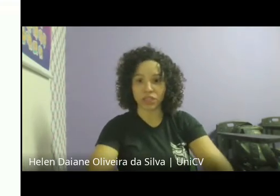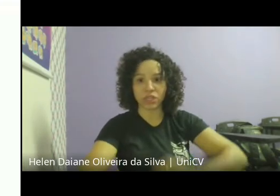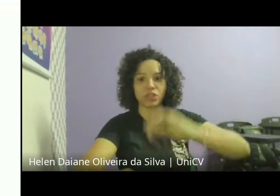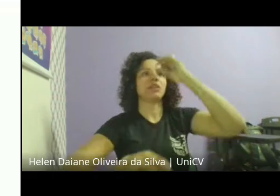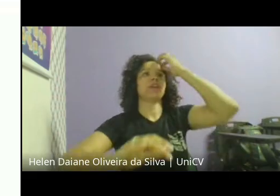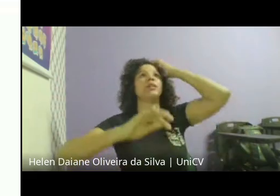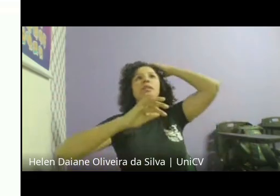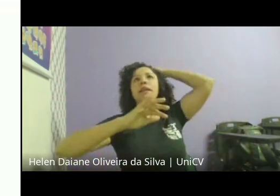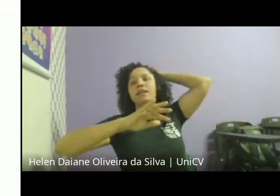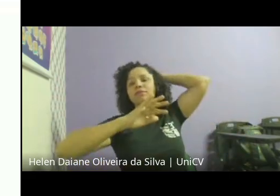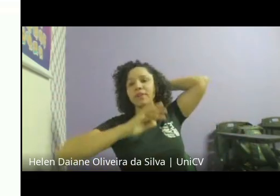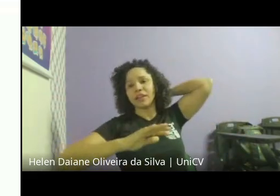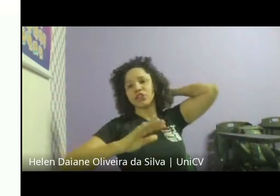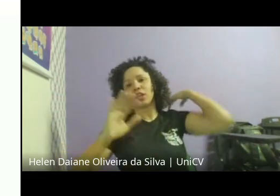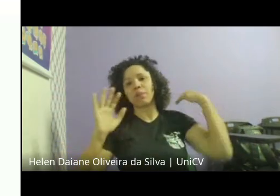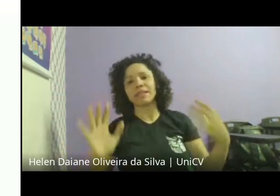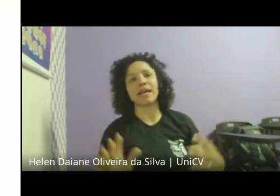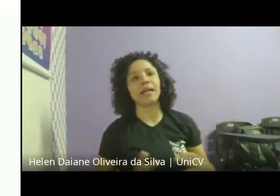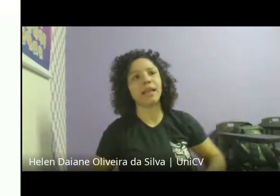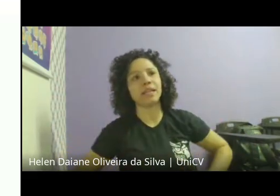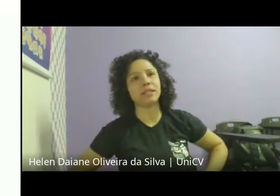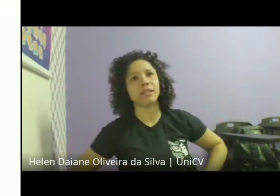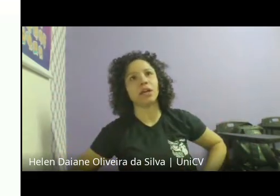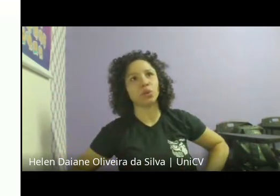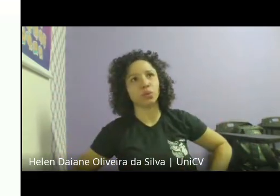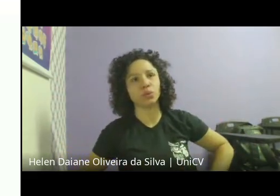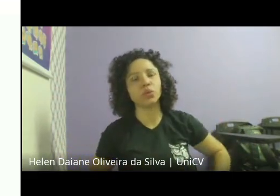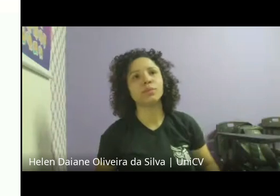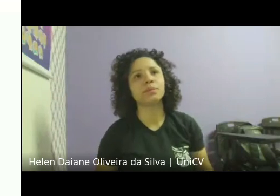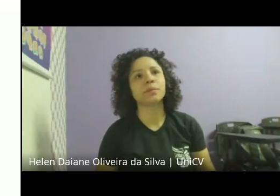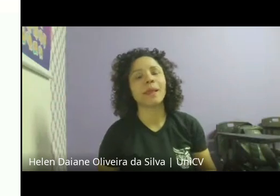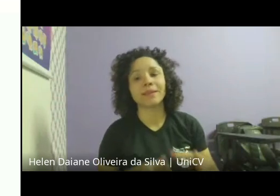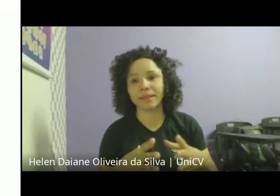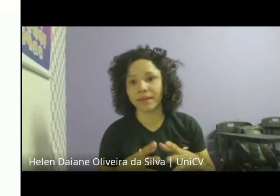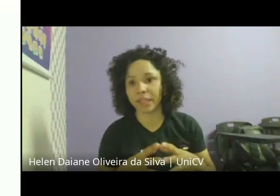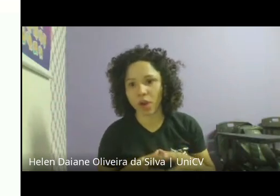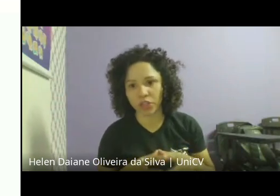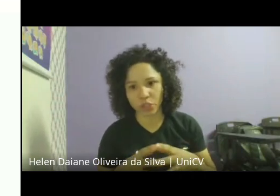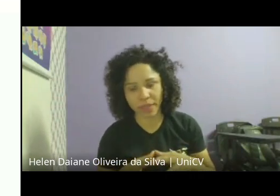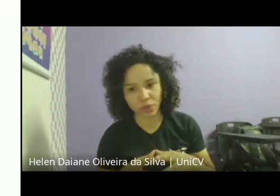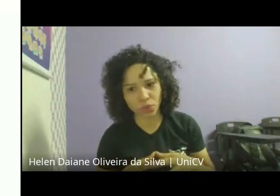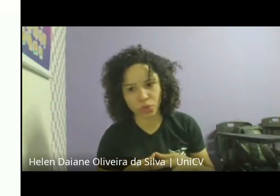Aí, gente, a gente tem que pensar nesse aluno igual a gente pensa no